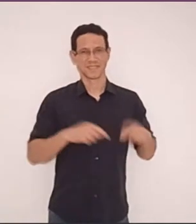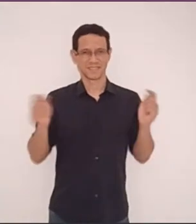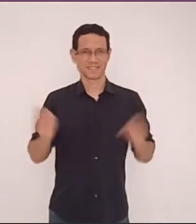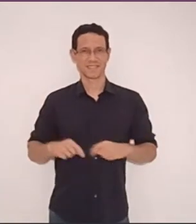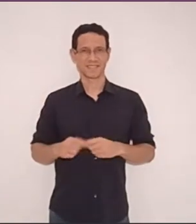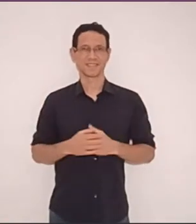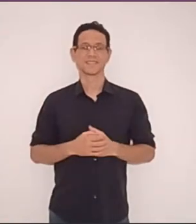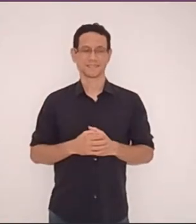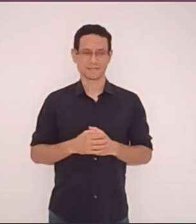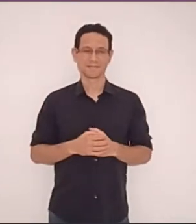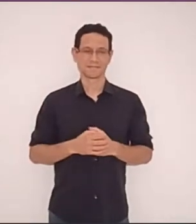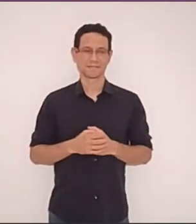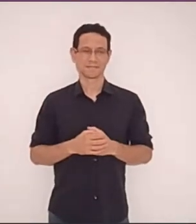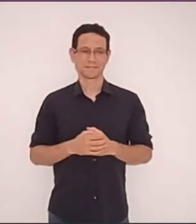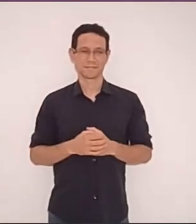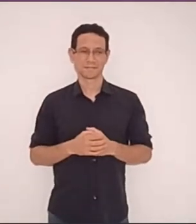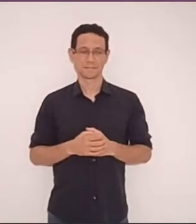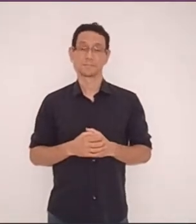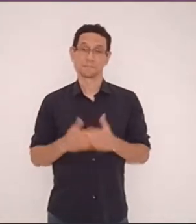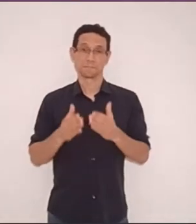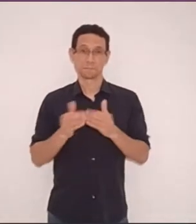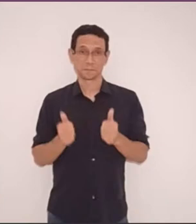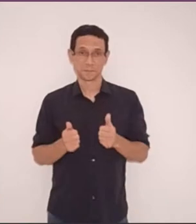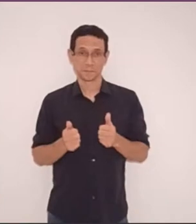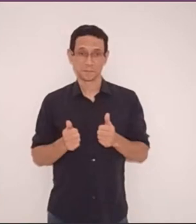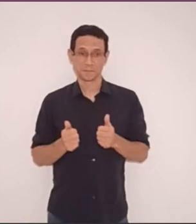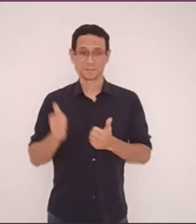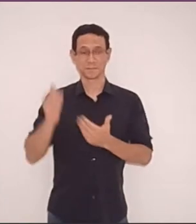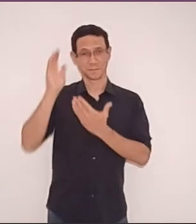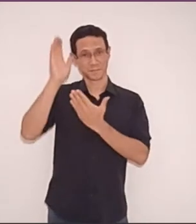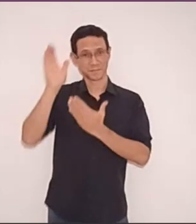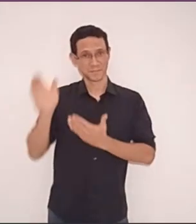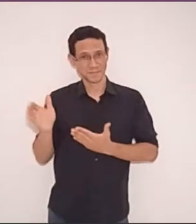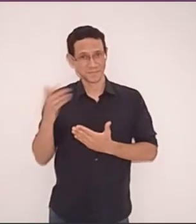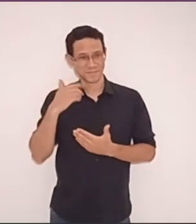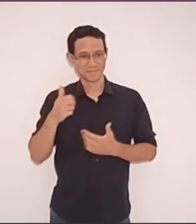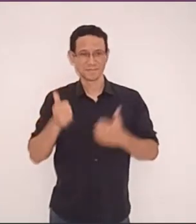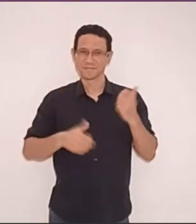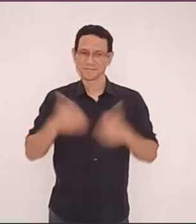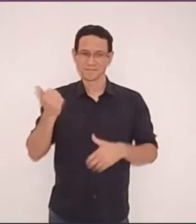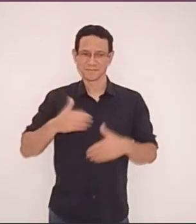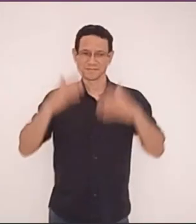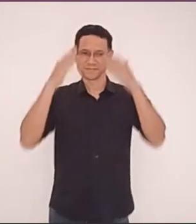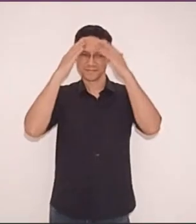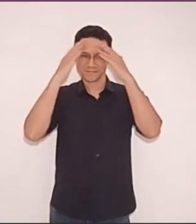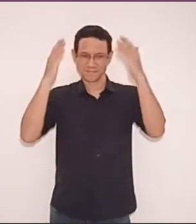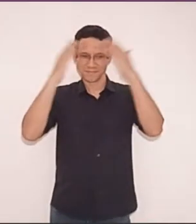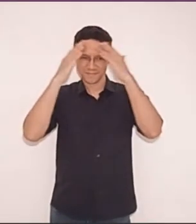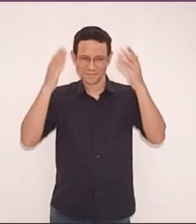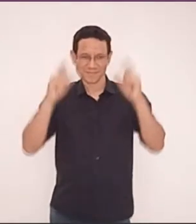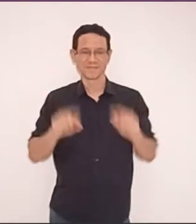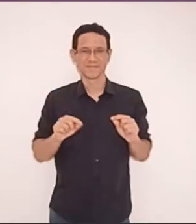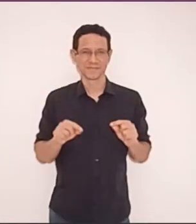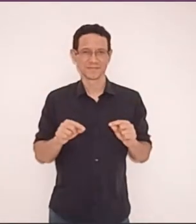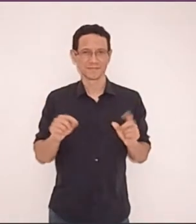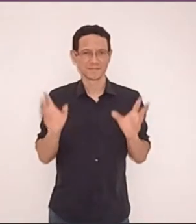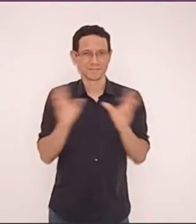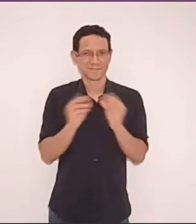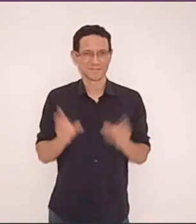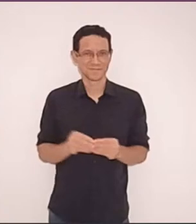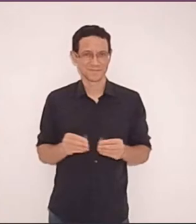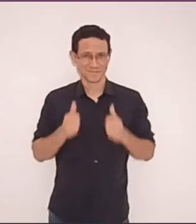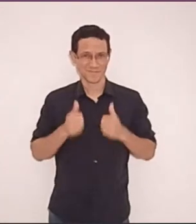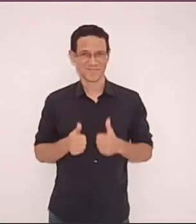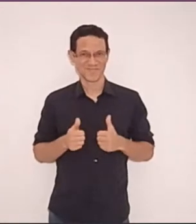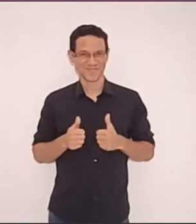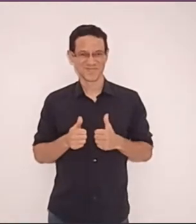em outro espaço Então gostaria de pedir para vocês né as considerações os agradecimentos para gente poder fechar essa